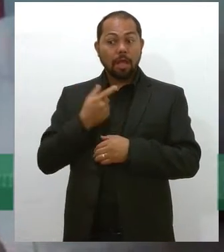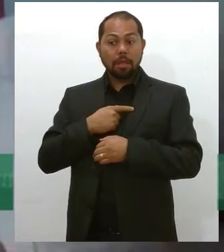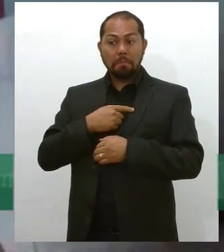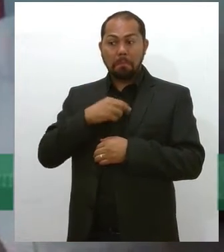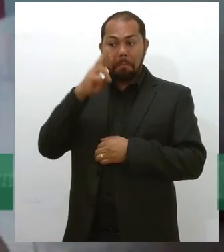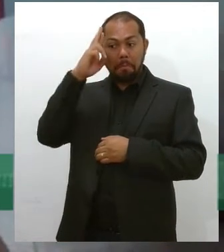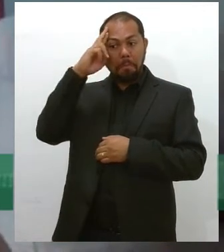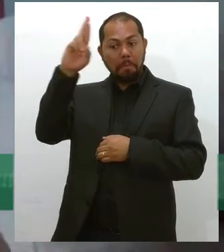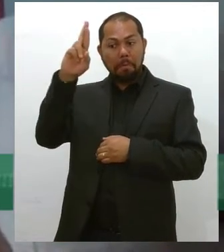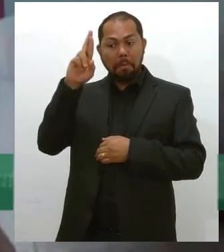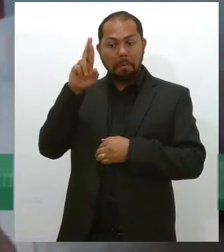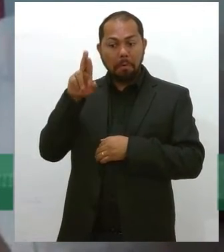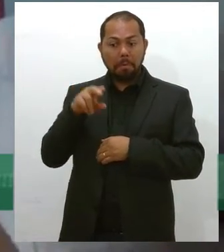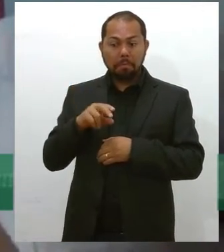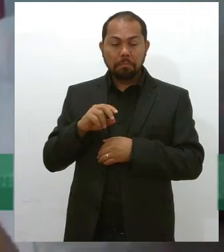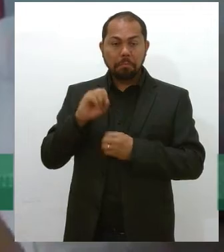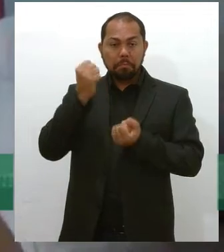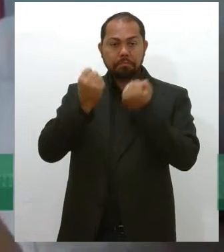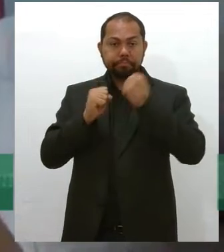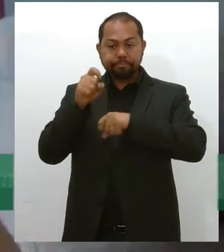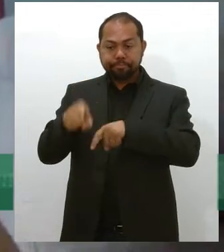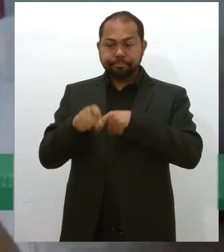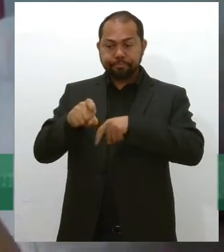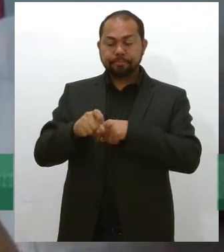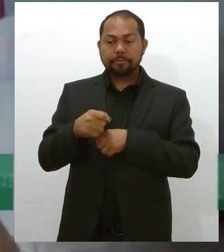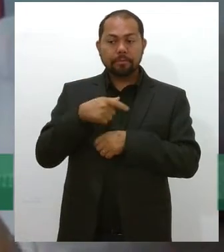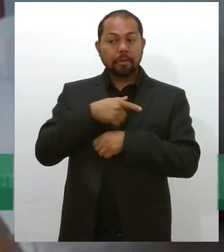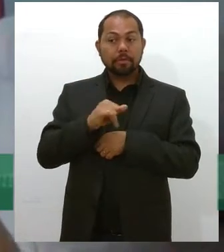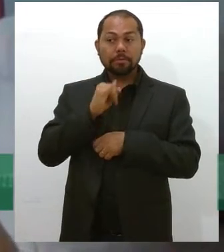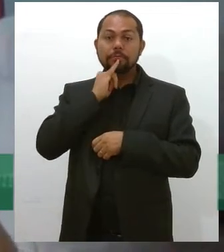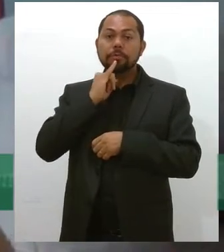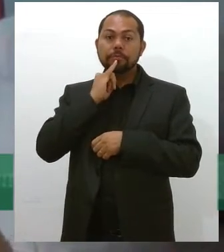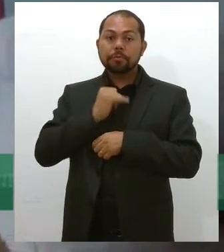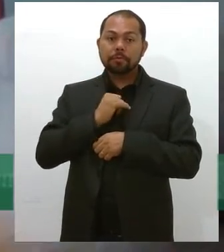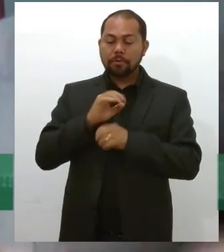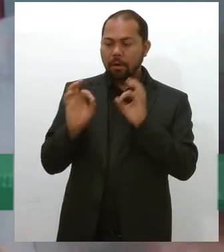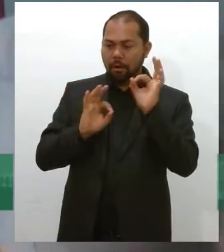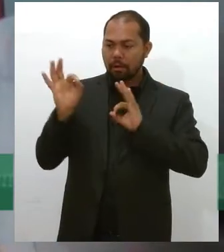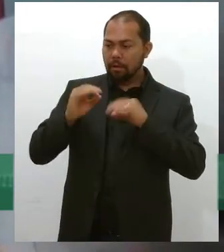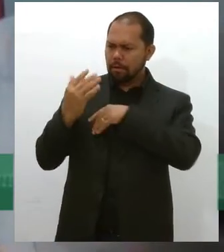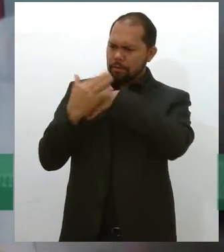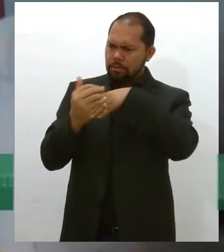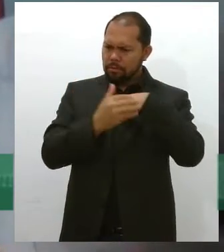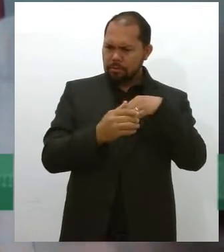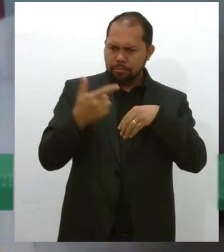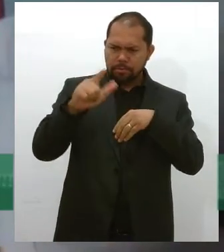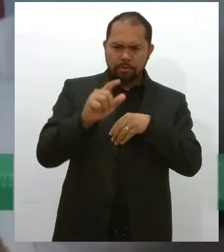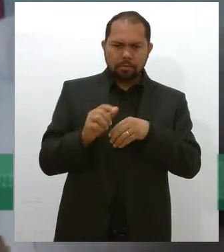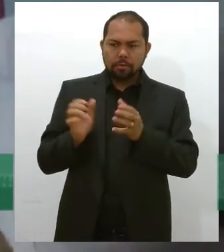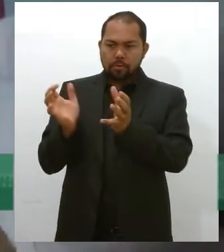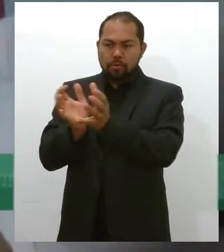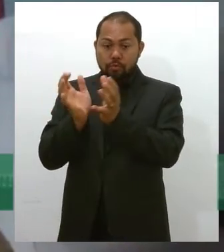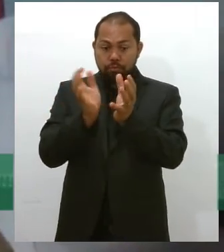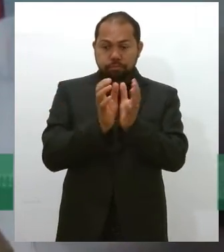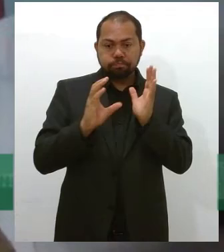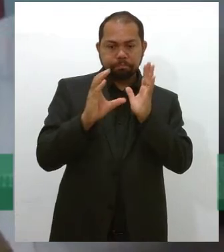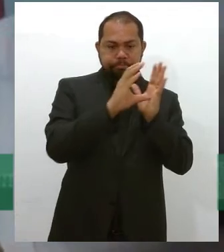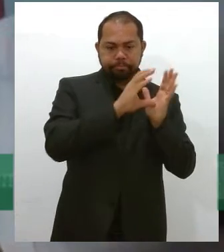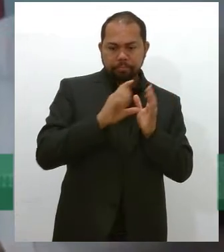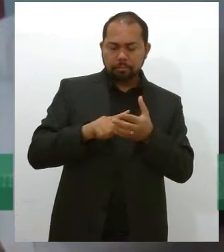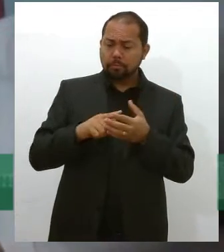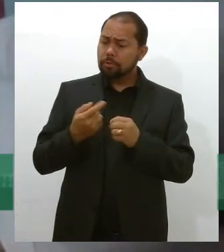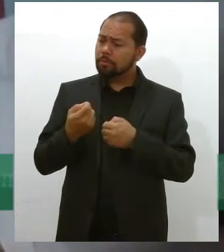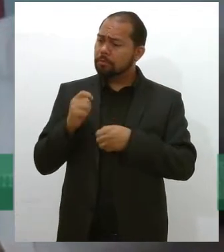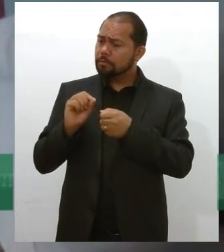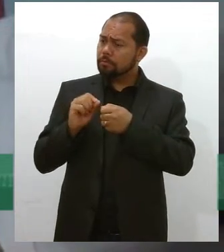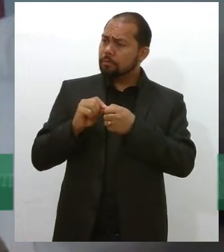né, de Itabaiana, organiza, ele convoca as outras vilas, as outras câmaras, para que se fizesse um governo independente e que se enviasse deputados